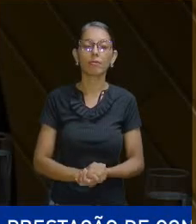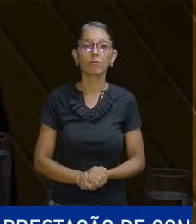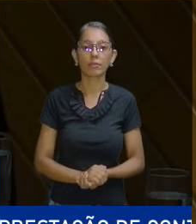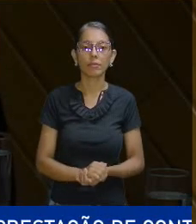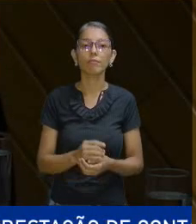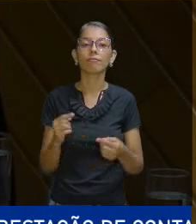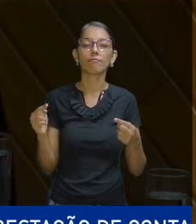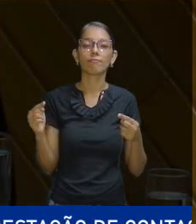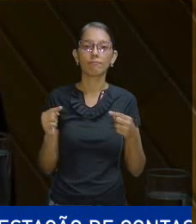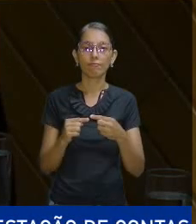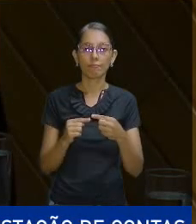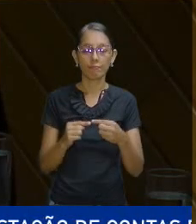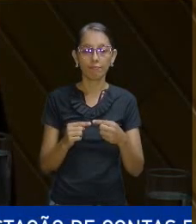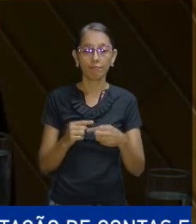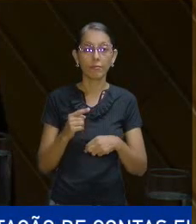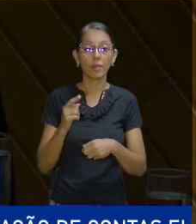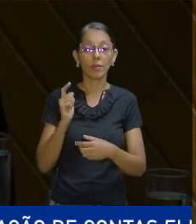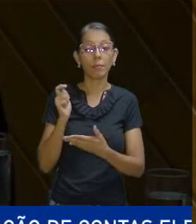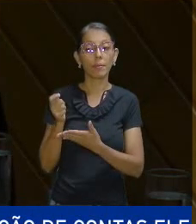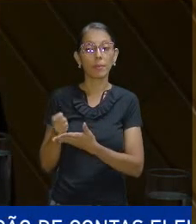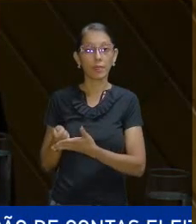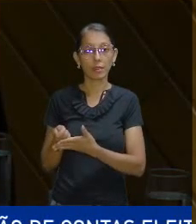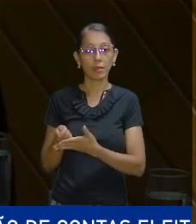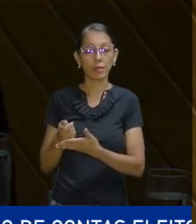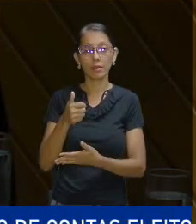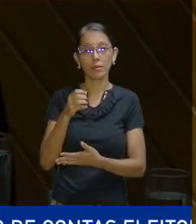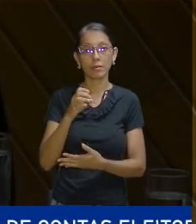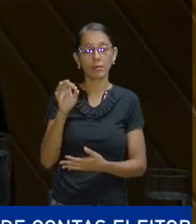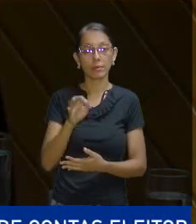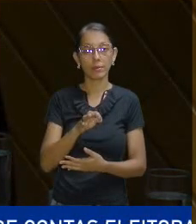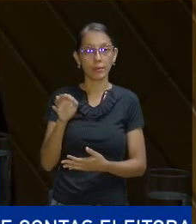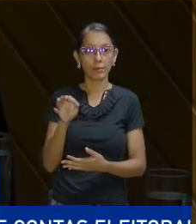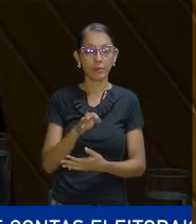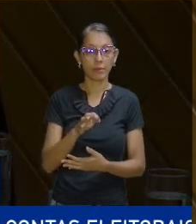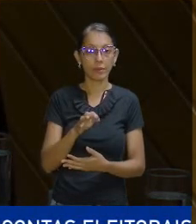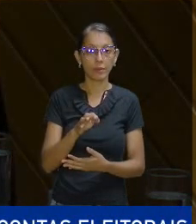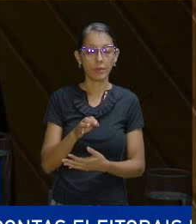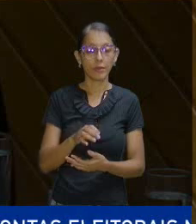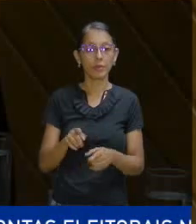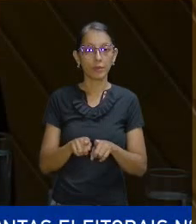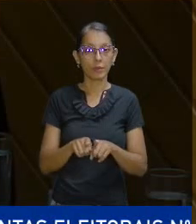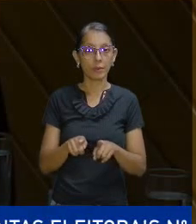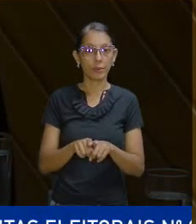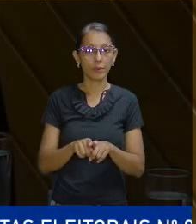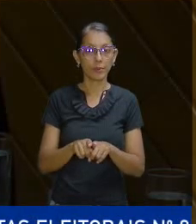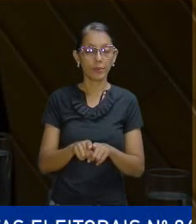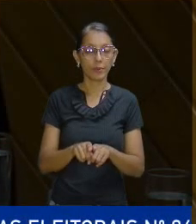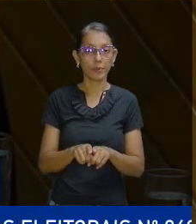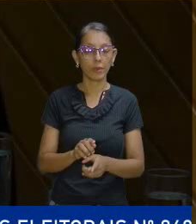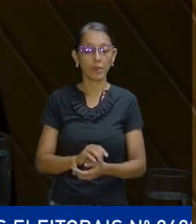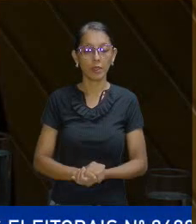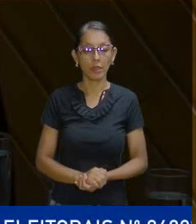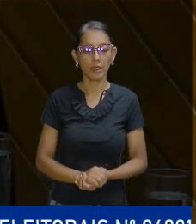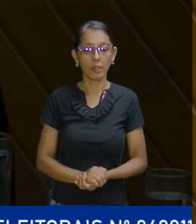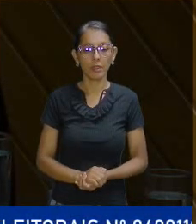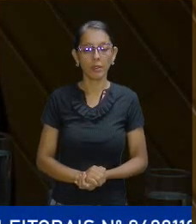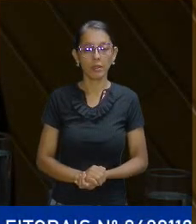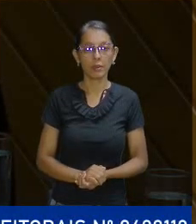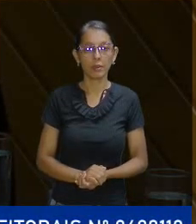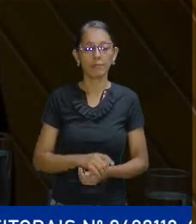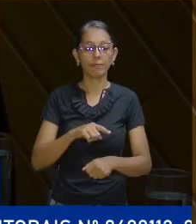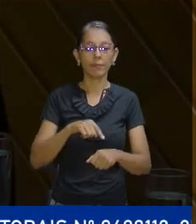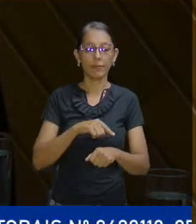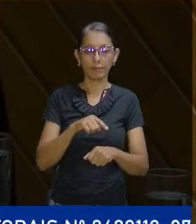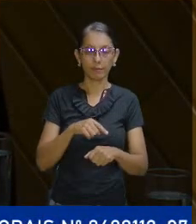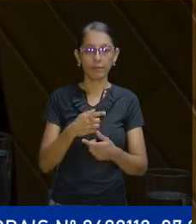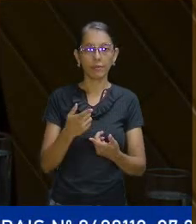a 10%, tá, do valor recebido e também, no caso, tá, 10% também de